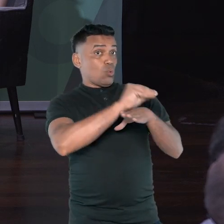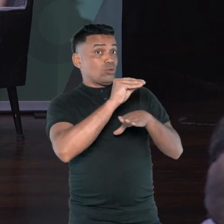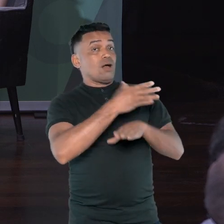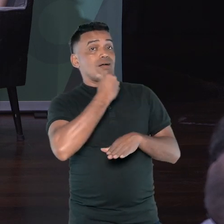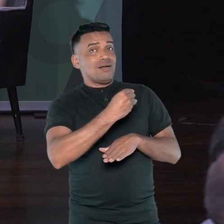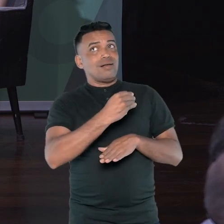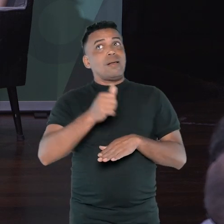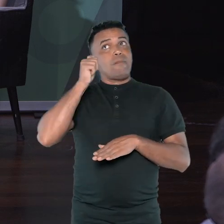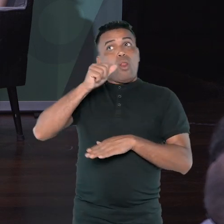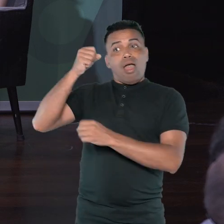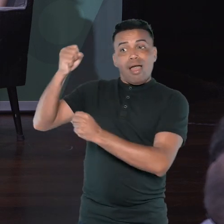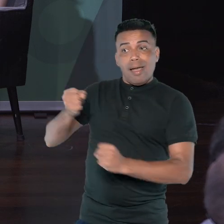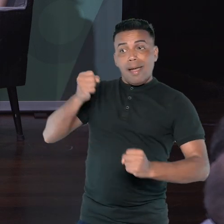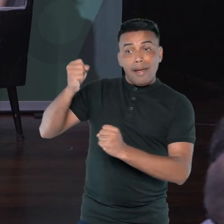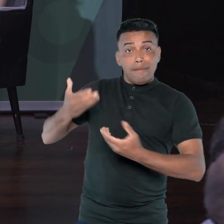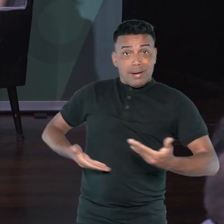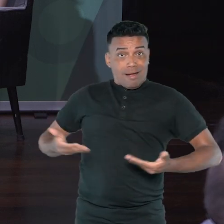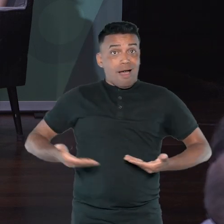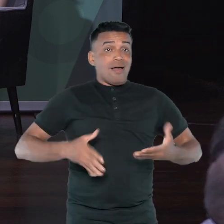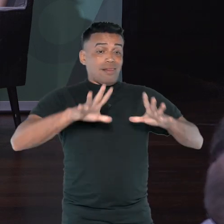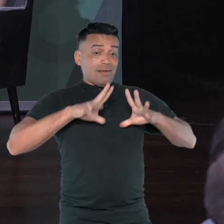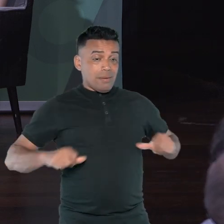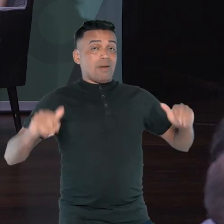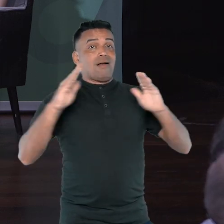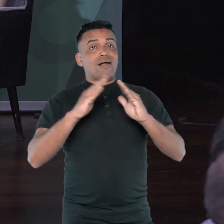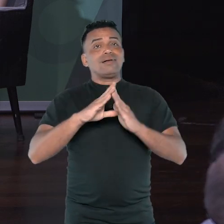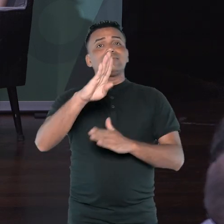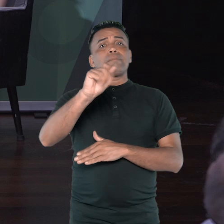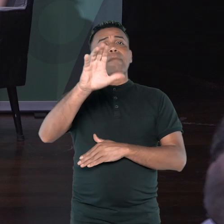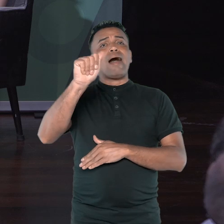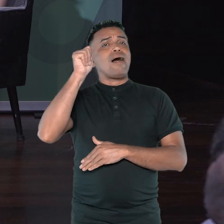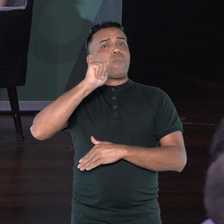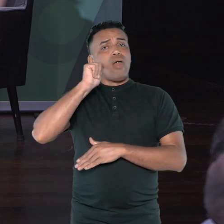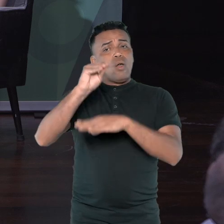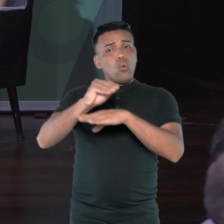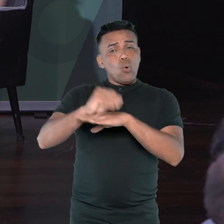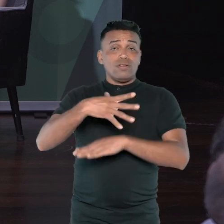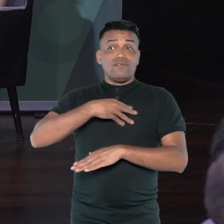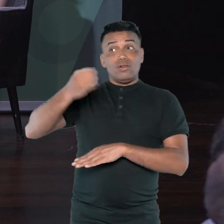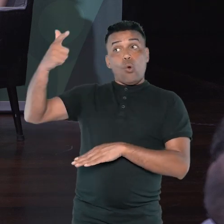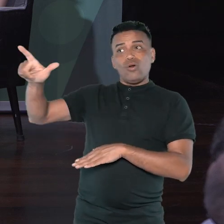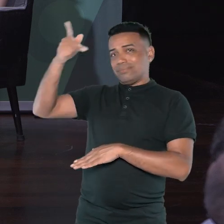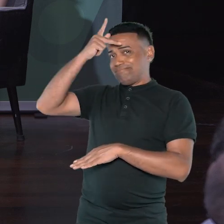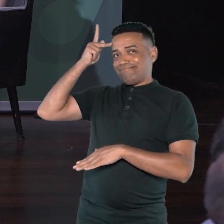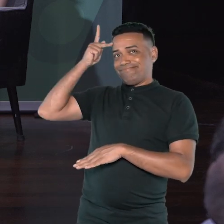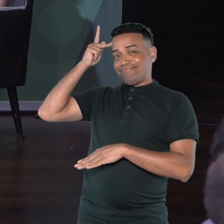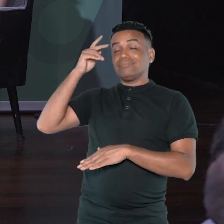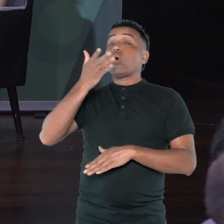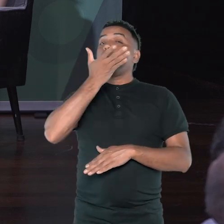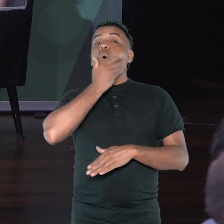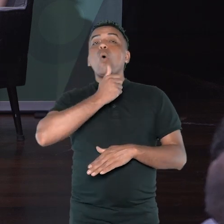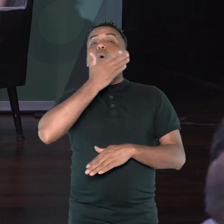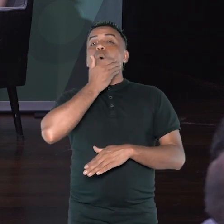casa ou domésticas que cuidam da casa e as babás que cuidam dos filhos dos outros, enquanto o homem